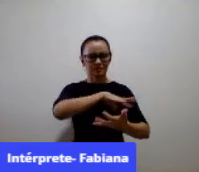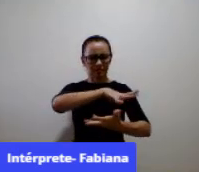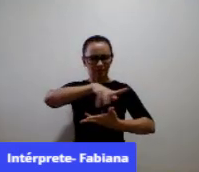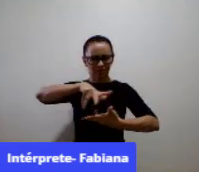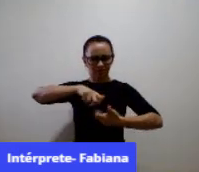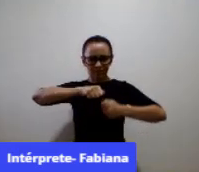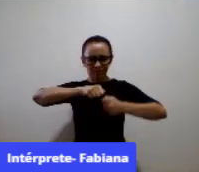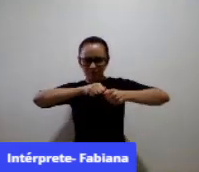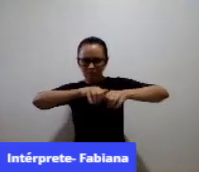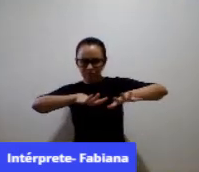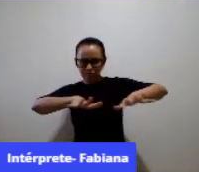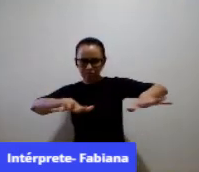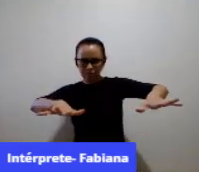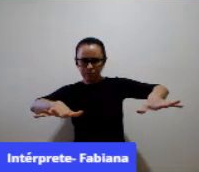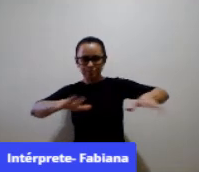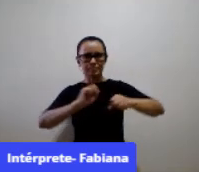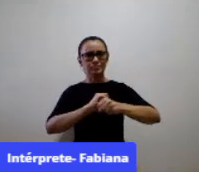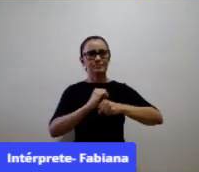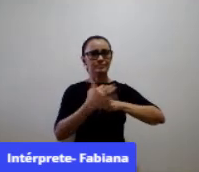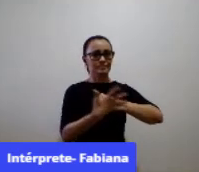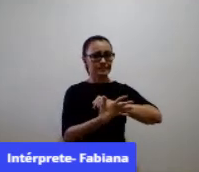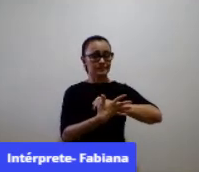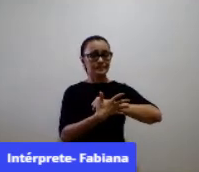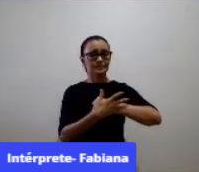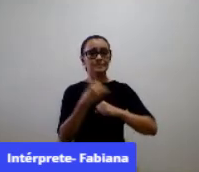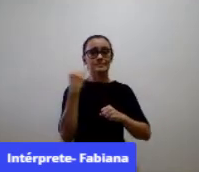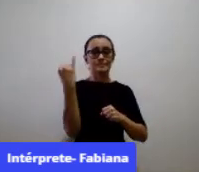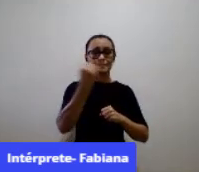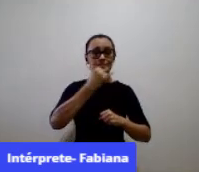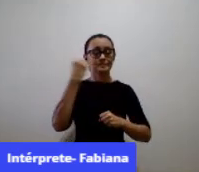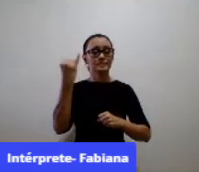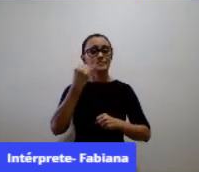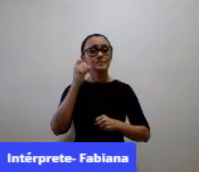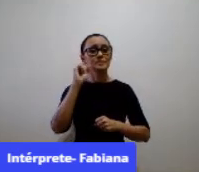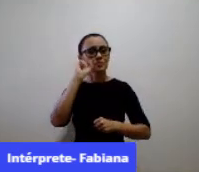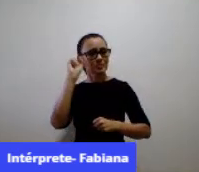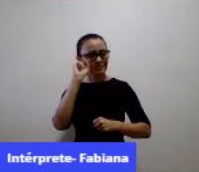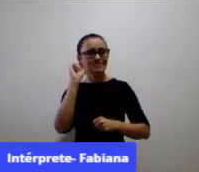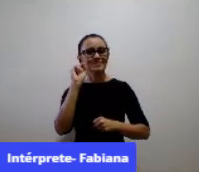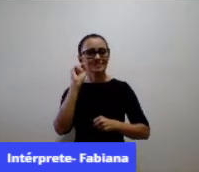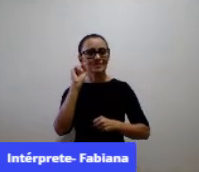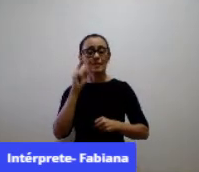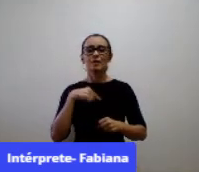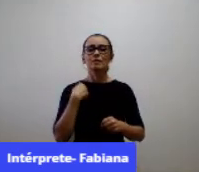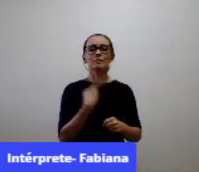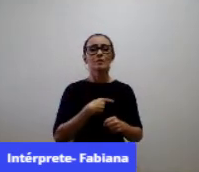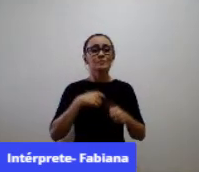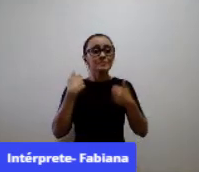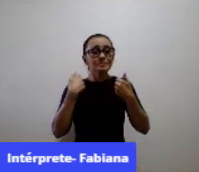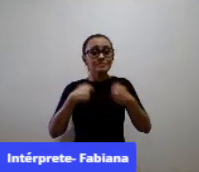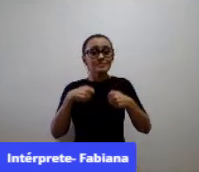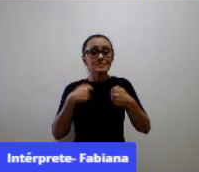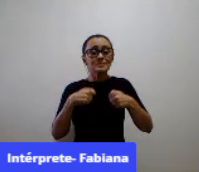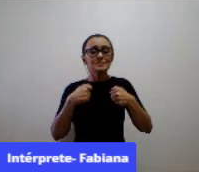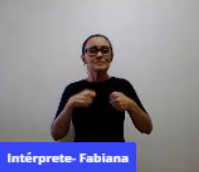bem claro, né, que a gente precisa, na realidade, desenvolver esses instrumentos. Eles são essenciais. Então, de qualquer